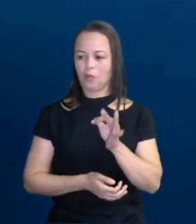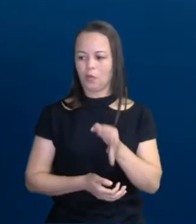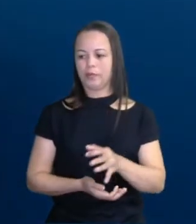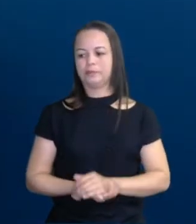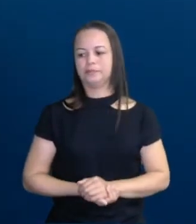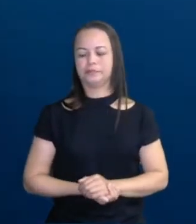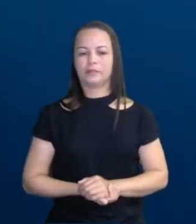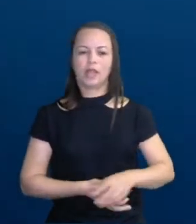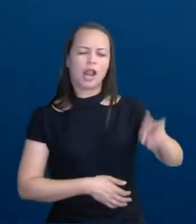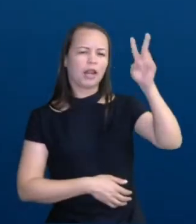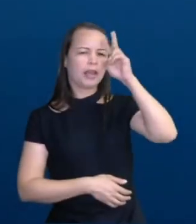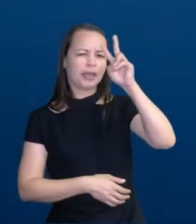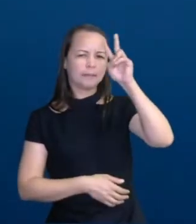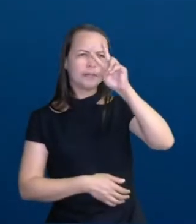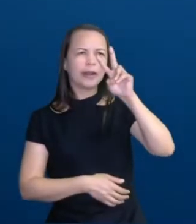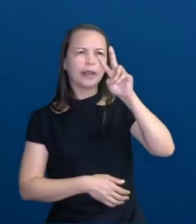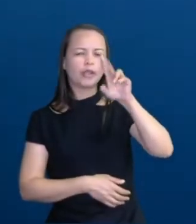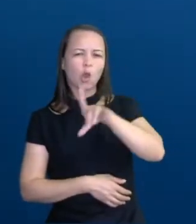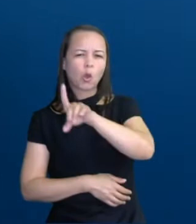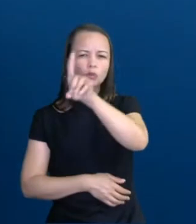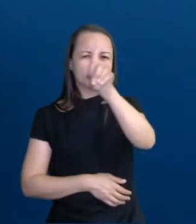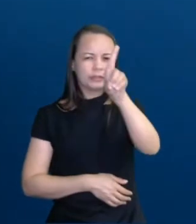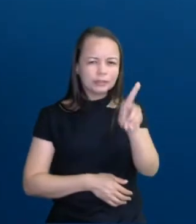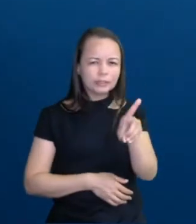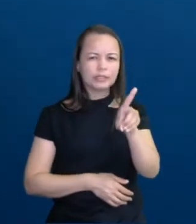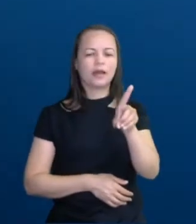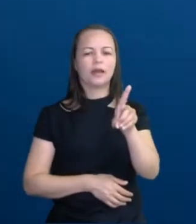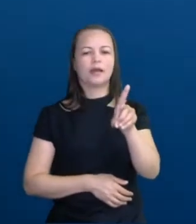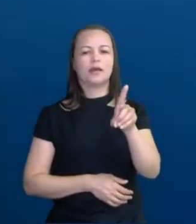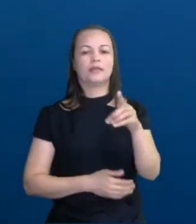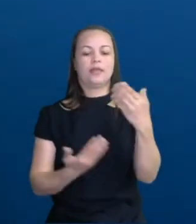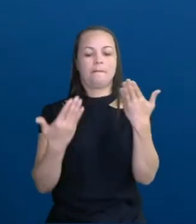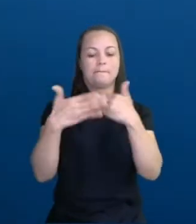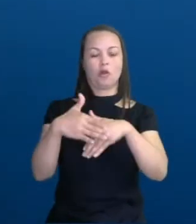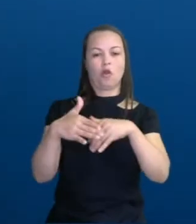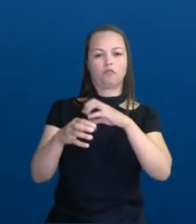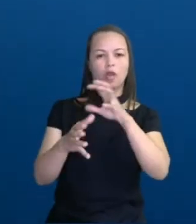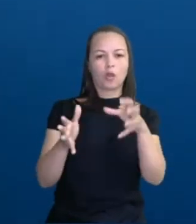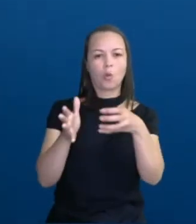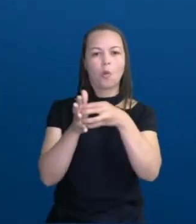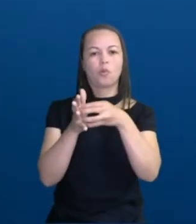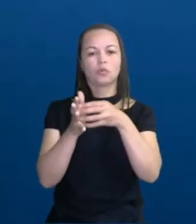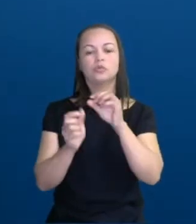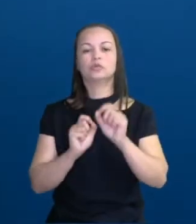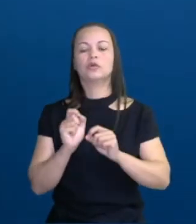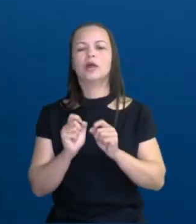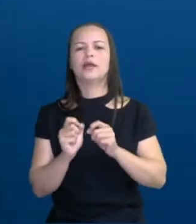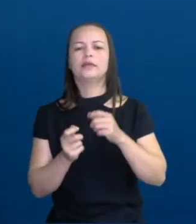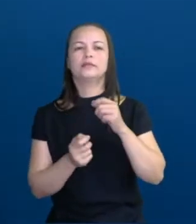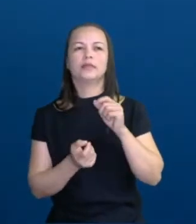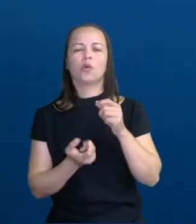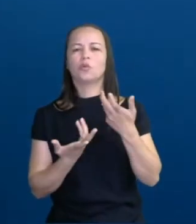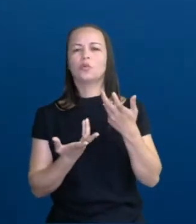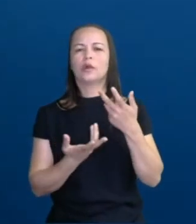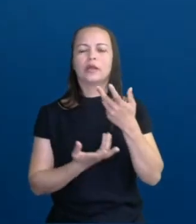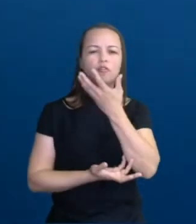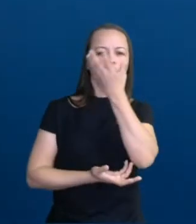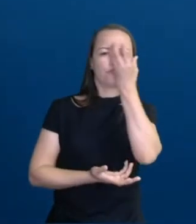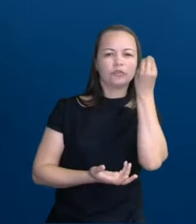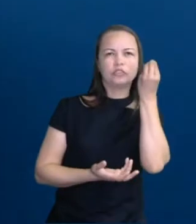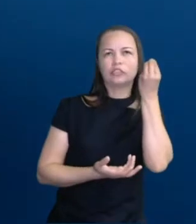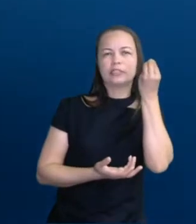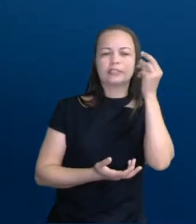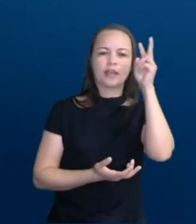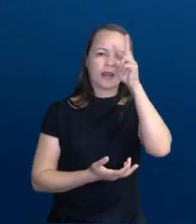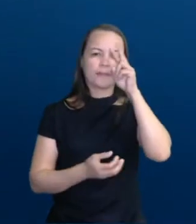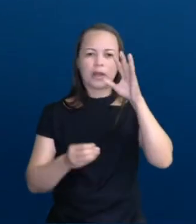o dia da prova do concurso percebam que após o verbo esquecer' e após o verbo lembrar